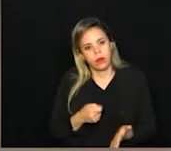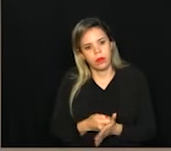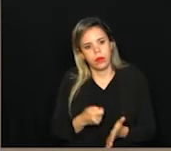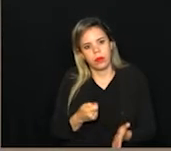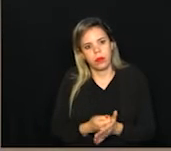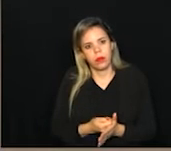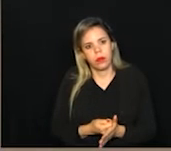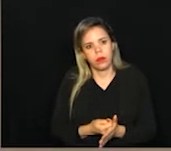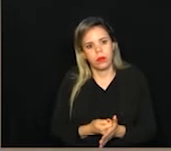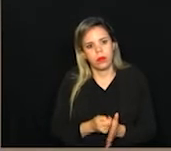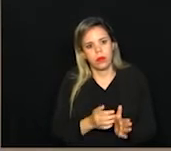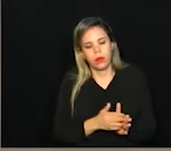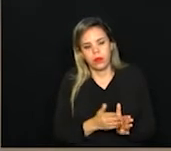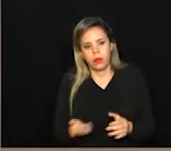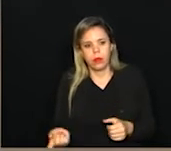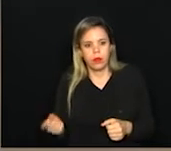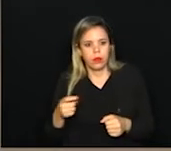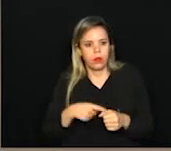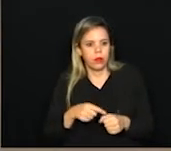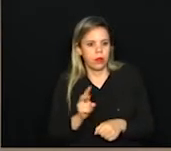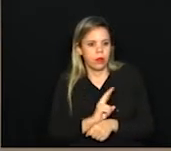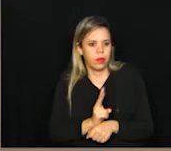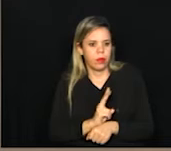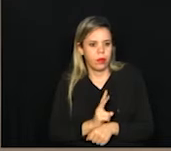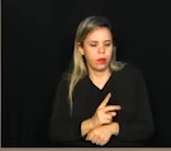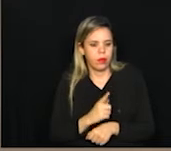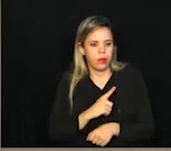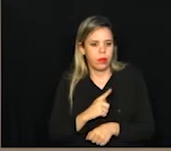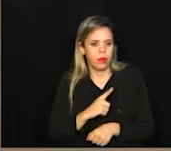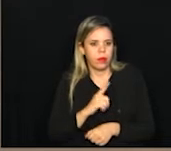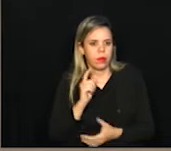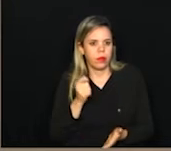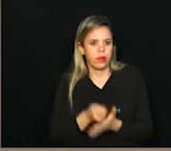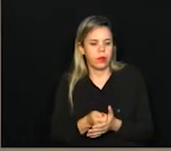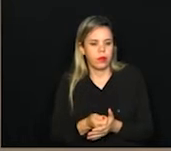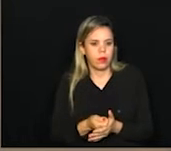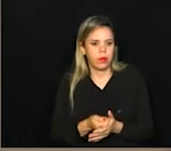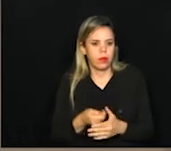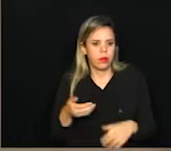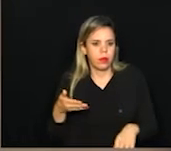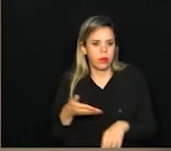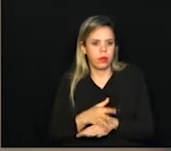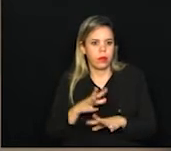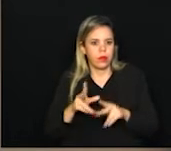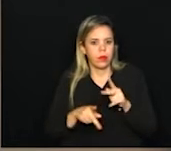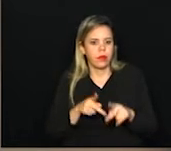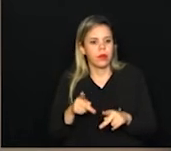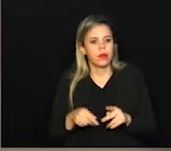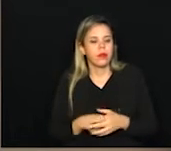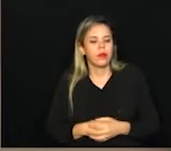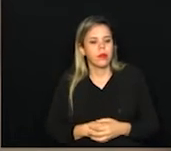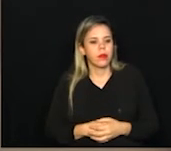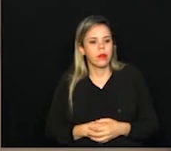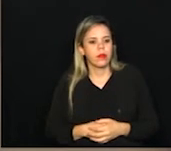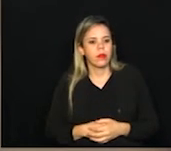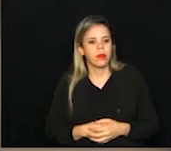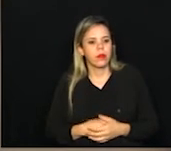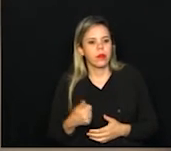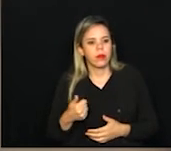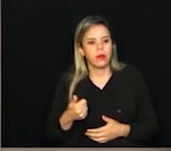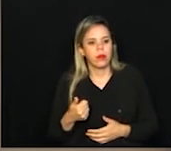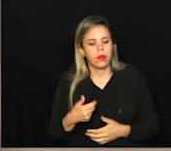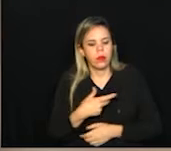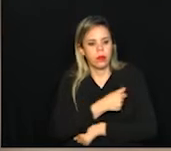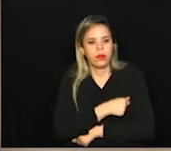rigorosas. Na etapa da retomada segura, onde nós temos uma garantia do acesso a toda a população adulta da primeira dose